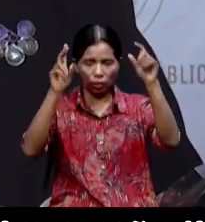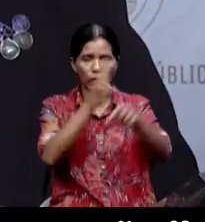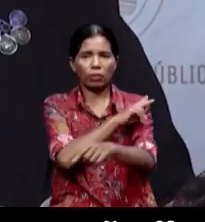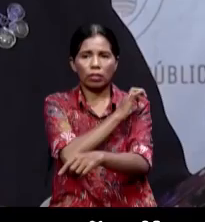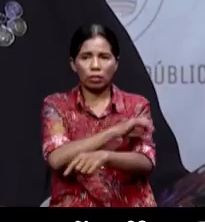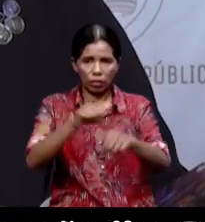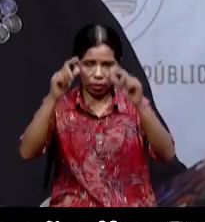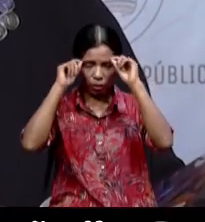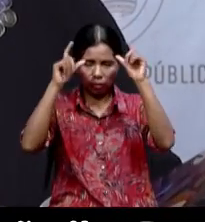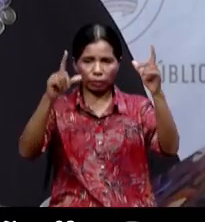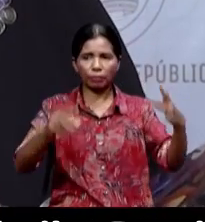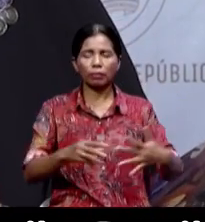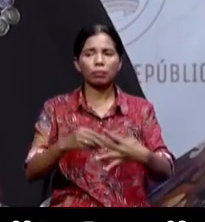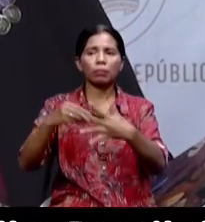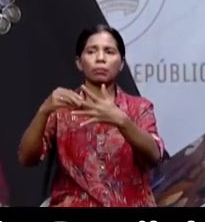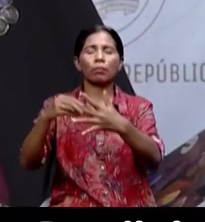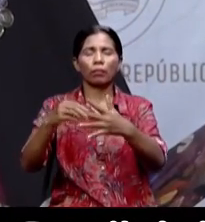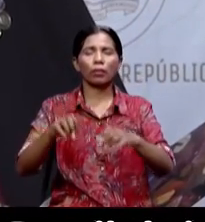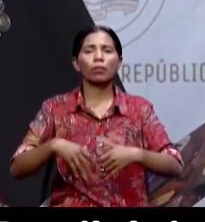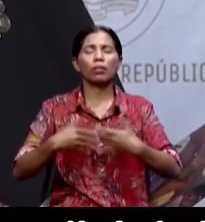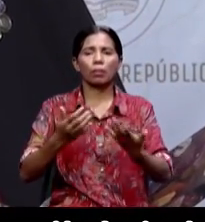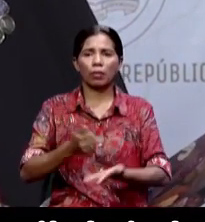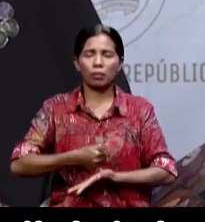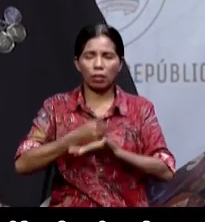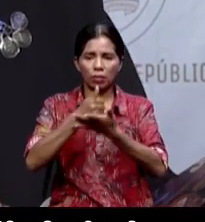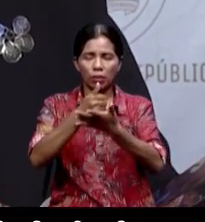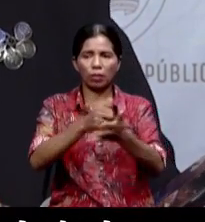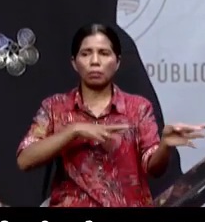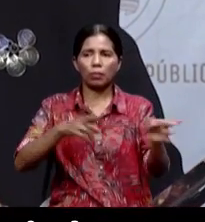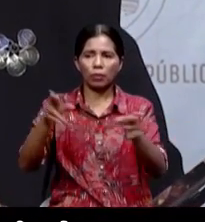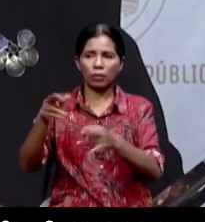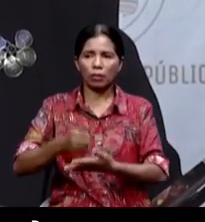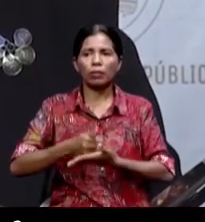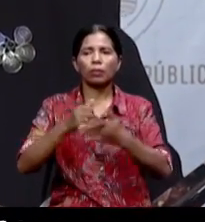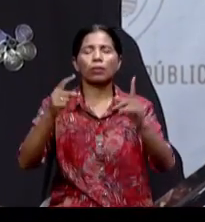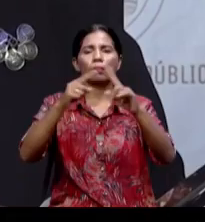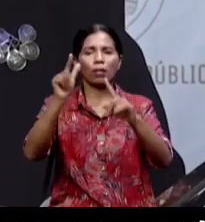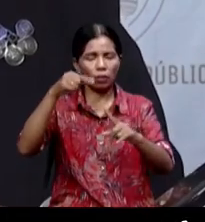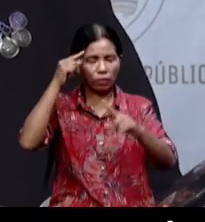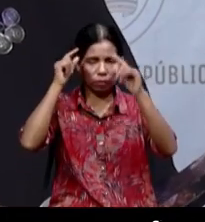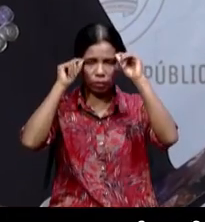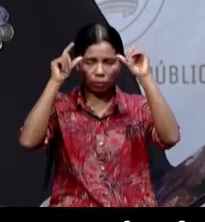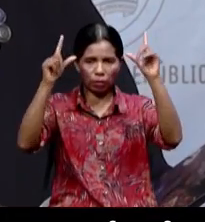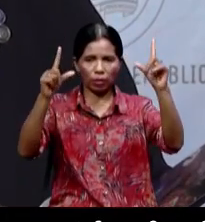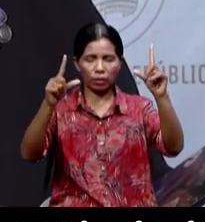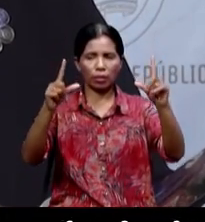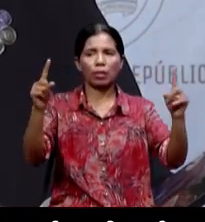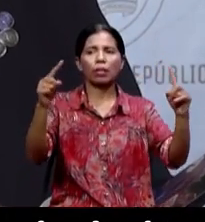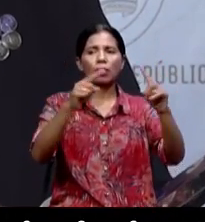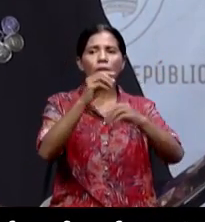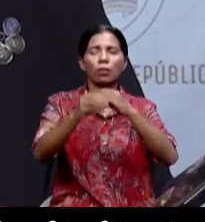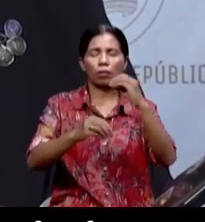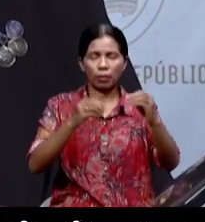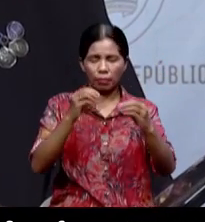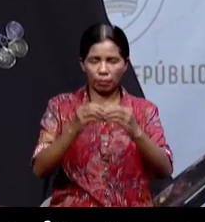Timor Leste nene, jadi insya para bele fu apoyu, pronto at fu apoyu ba ita ni governo Timor Leste, jadi kona ba asunto